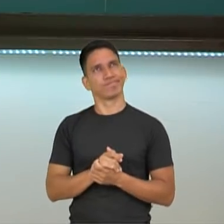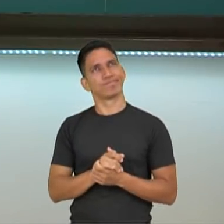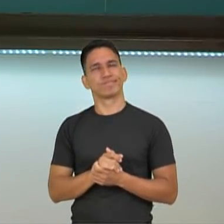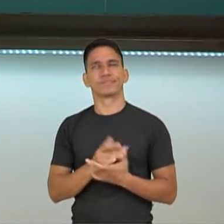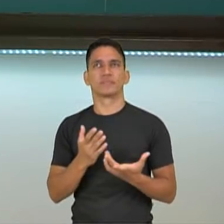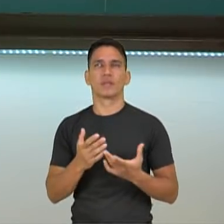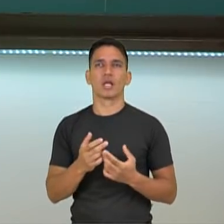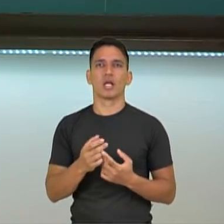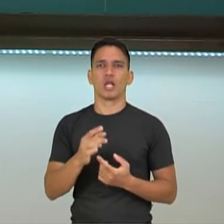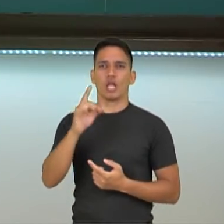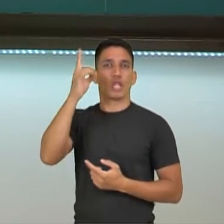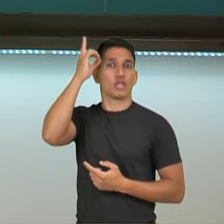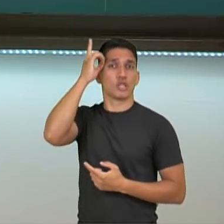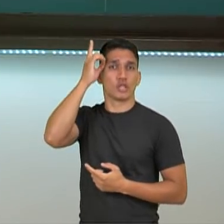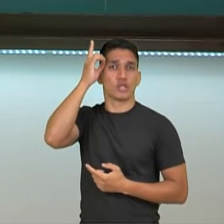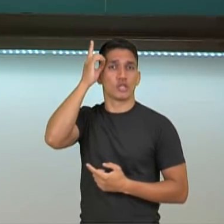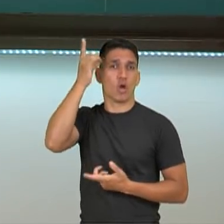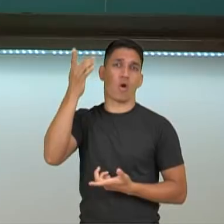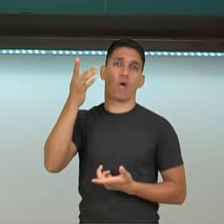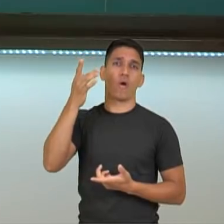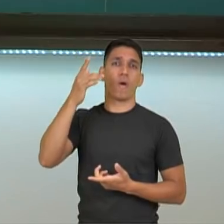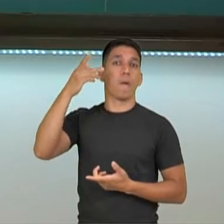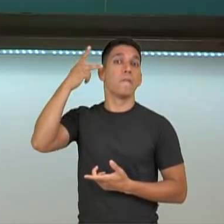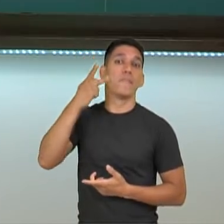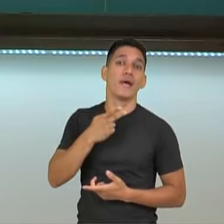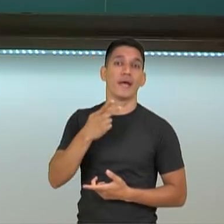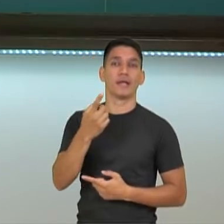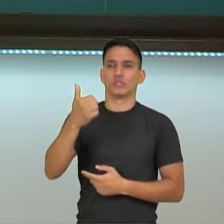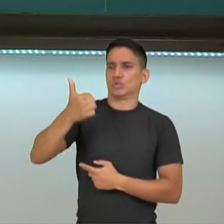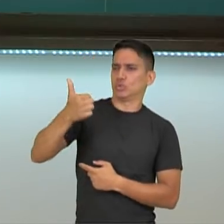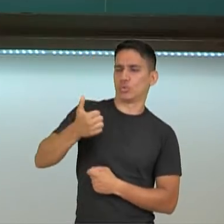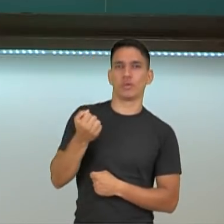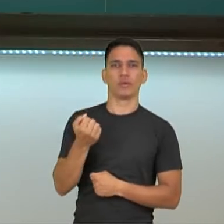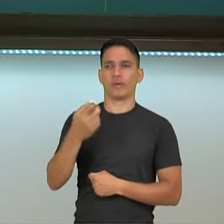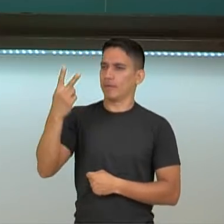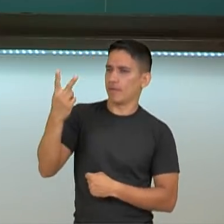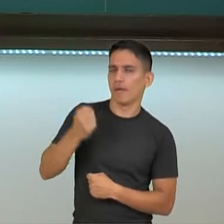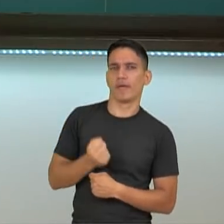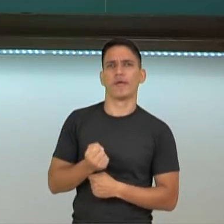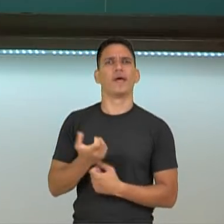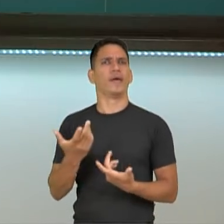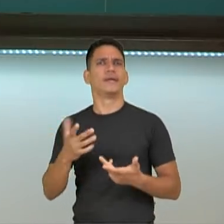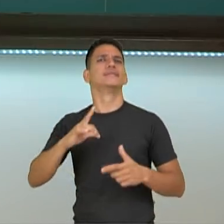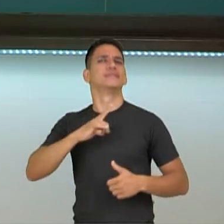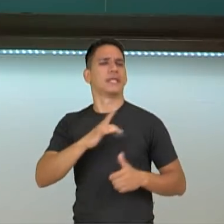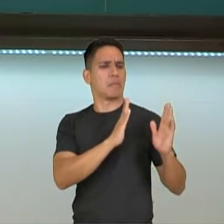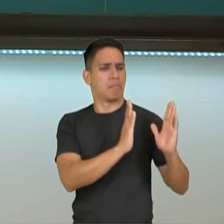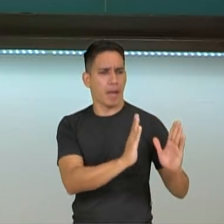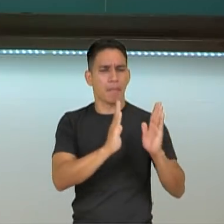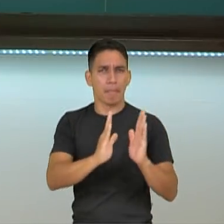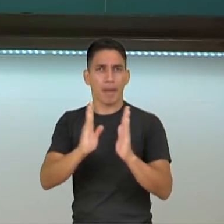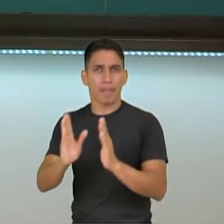Dom Pedro II, por exemplo, né? Dom Pedro I, certo? A gente tem essas ordens aqui nas rainhas, nos